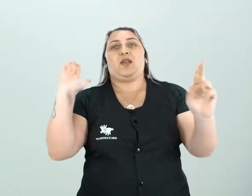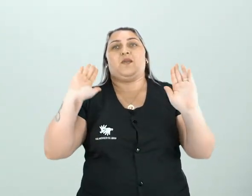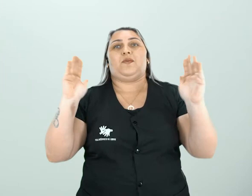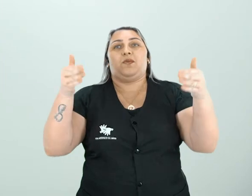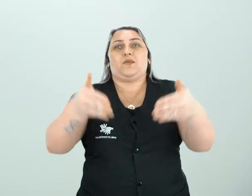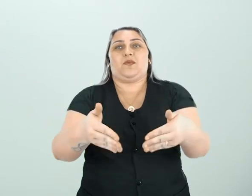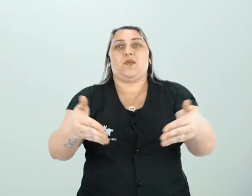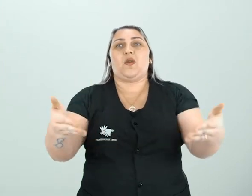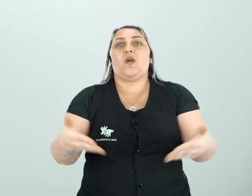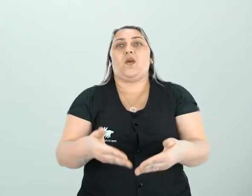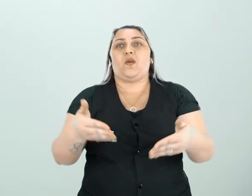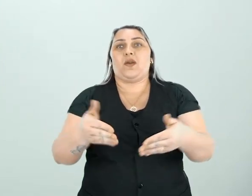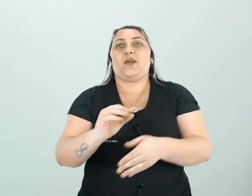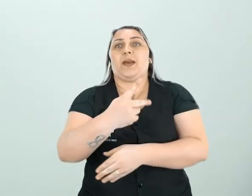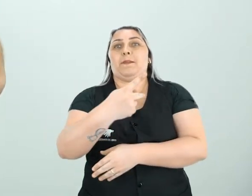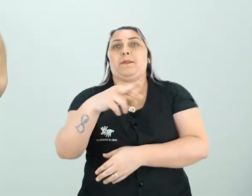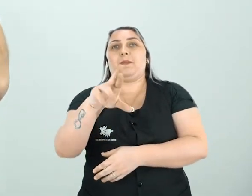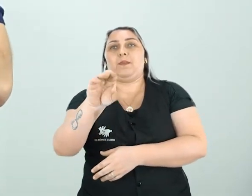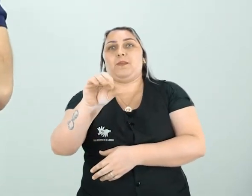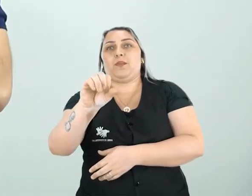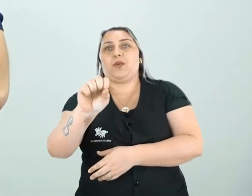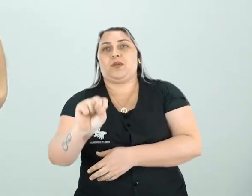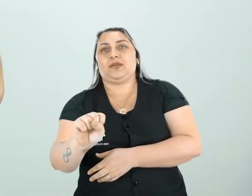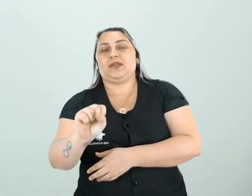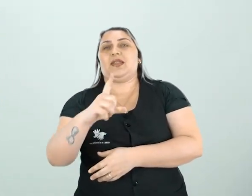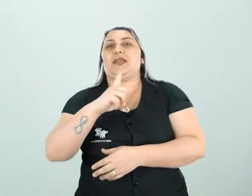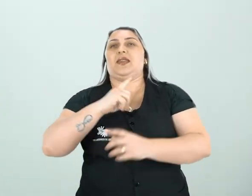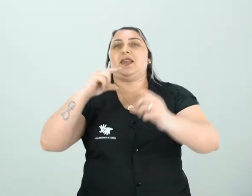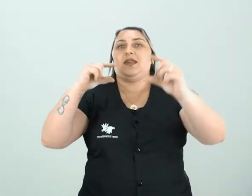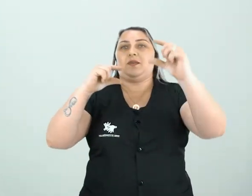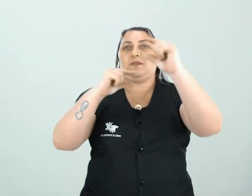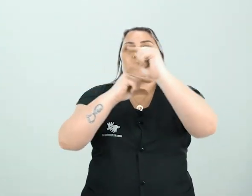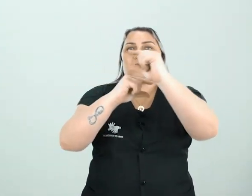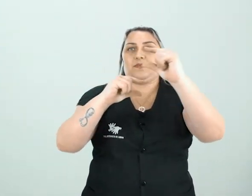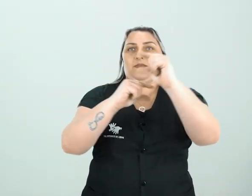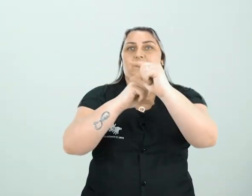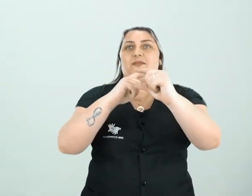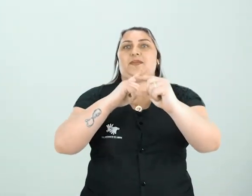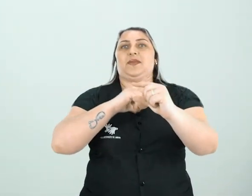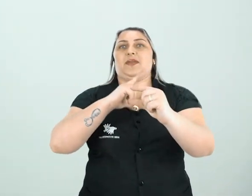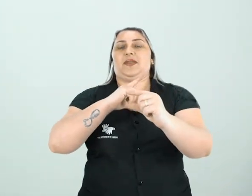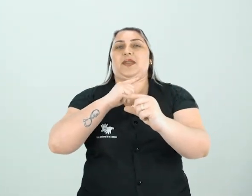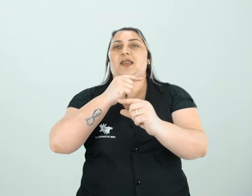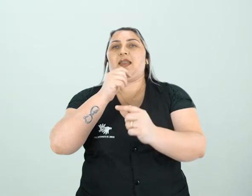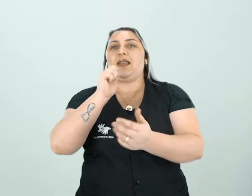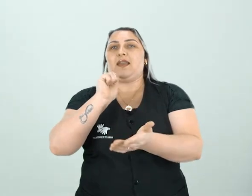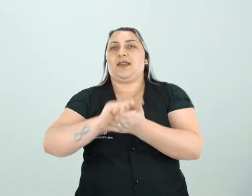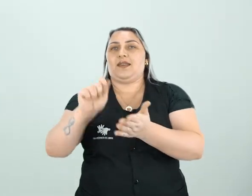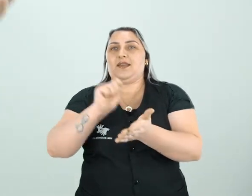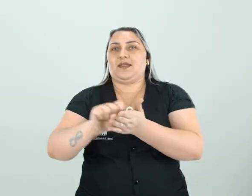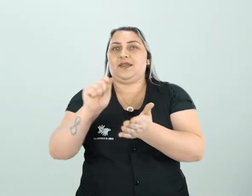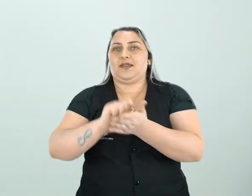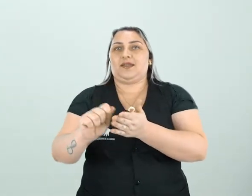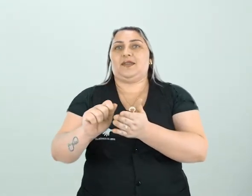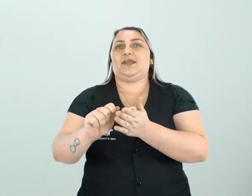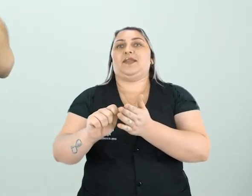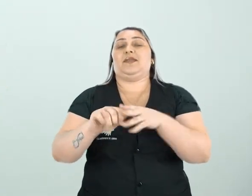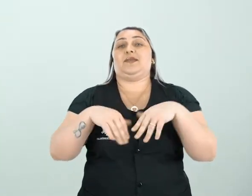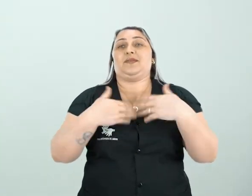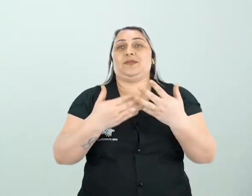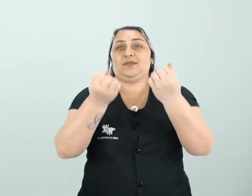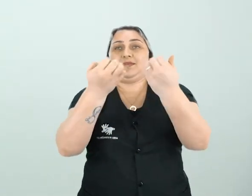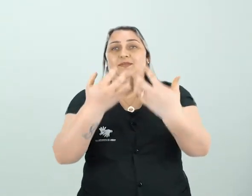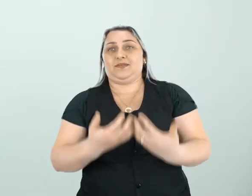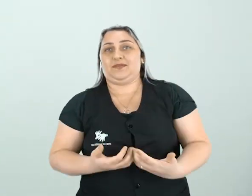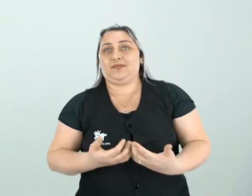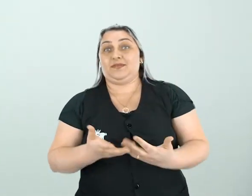quê? Em prosa, que tem parágrafos, tem narrador e tantas outras coisas. Não foi